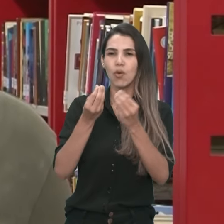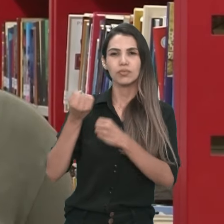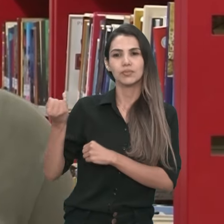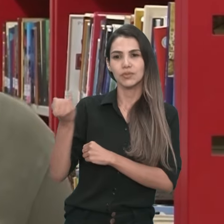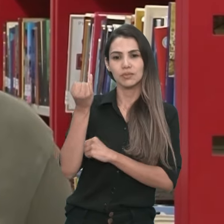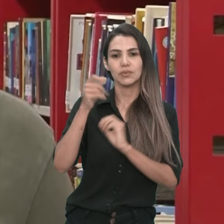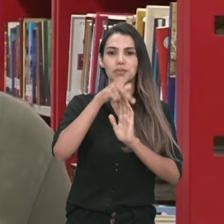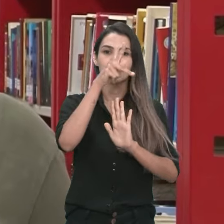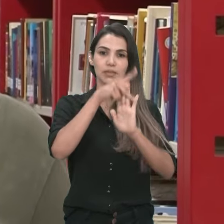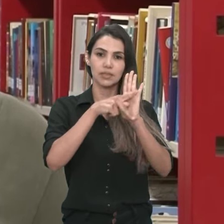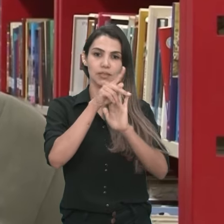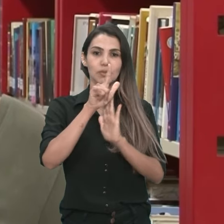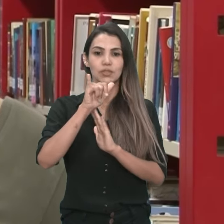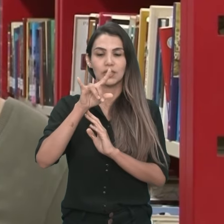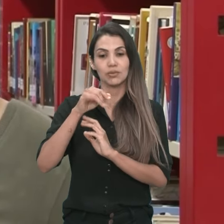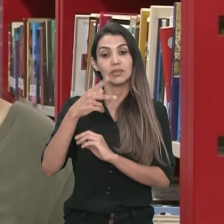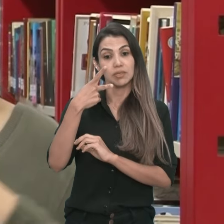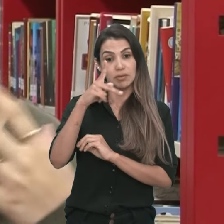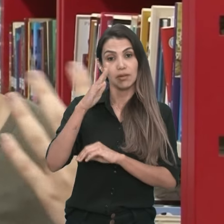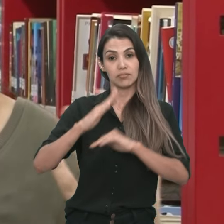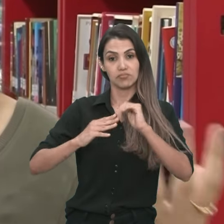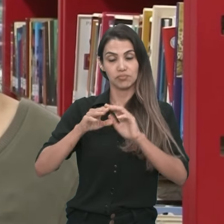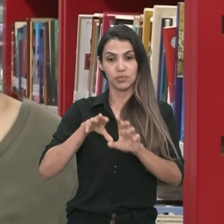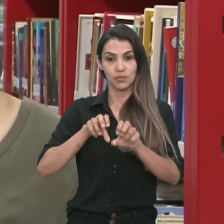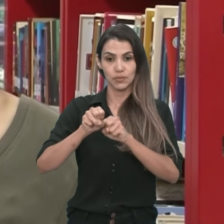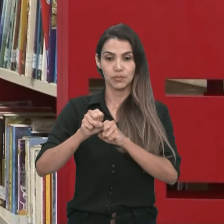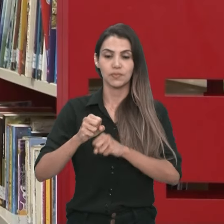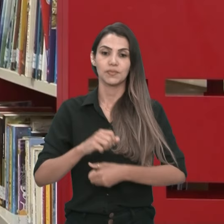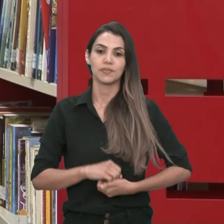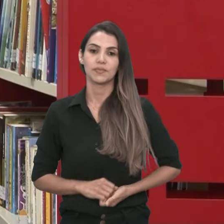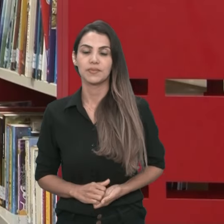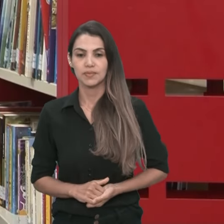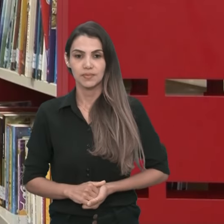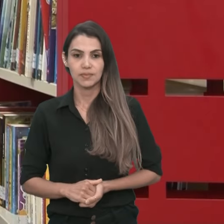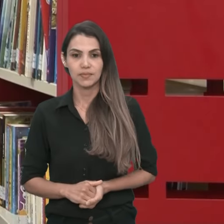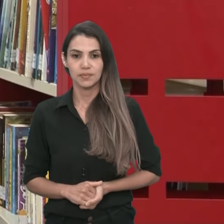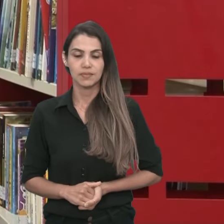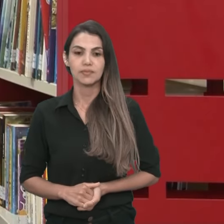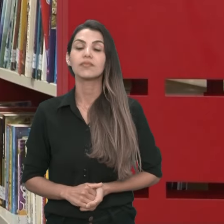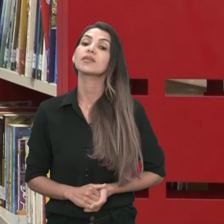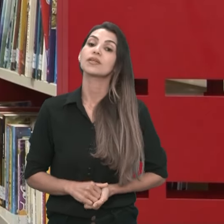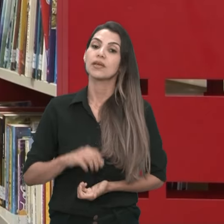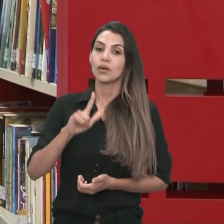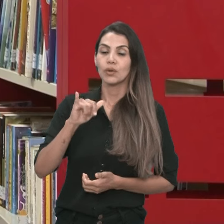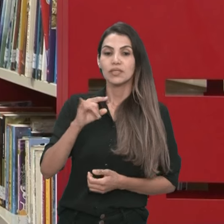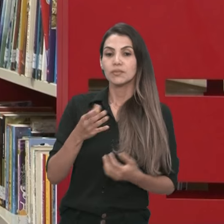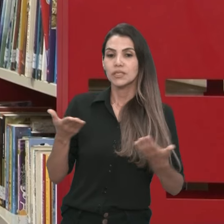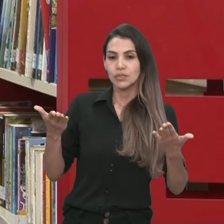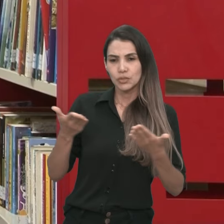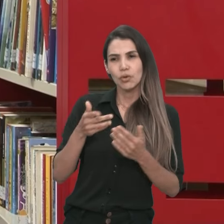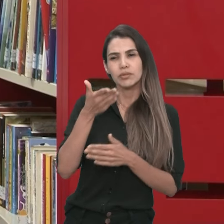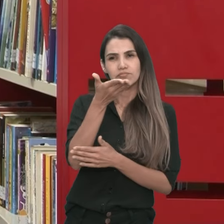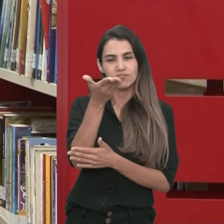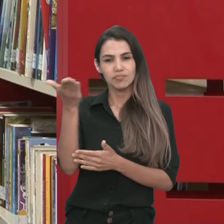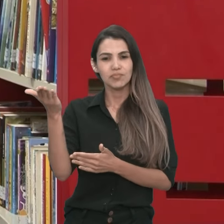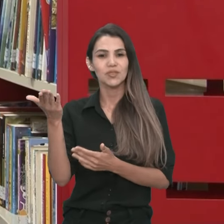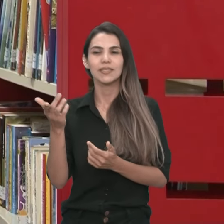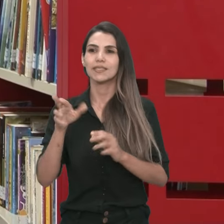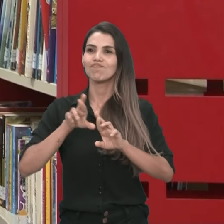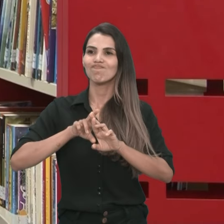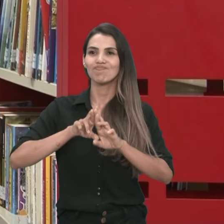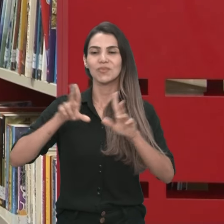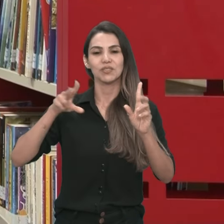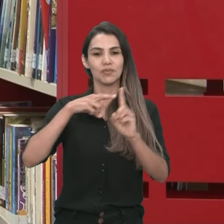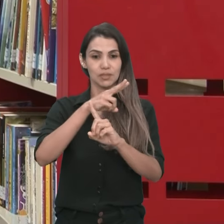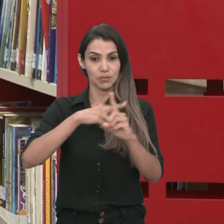projeto li em sua formação acadêmica Então libres hoje Ele traz uma perspectiva diferente PR os alunos da